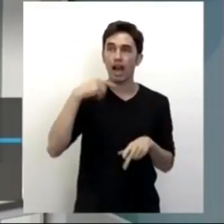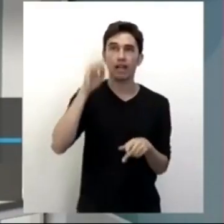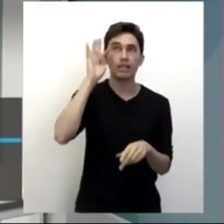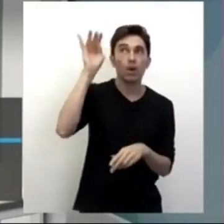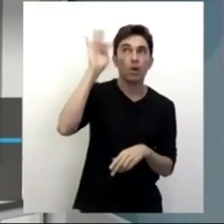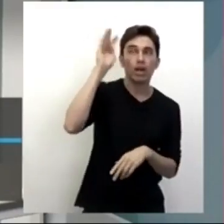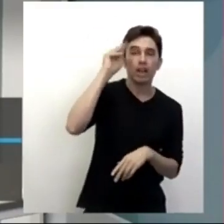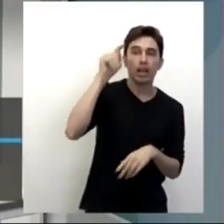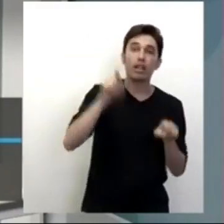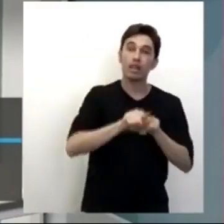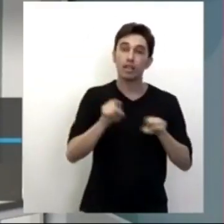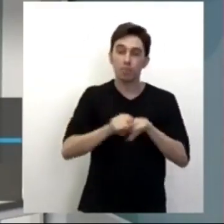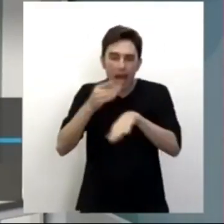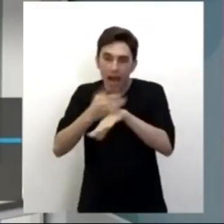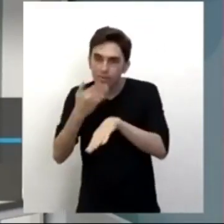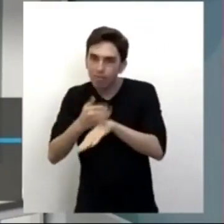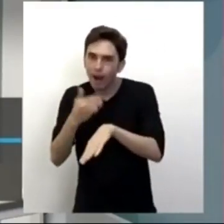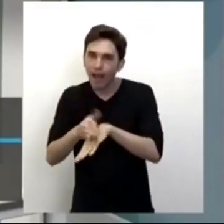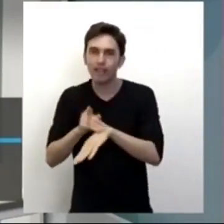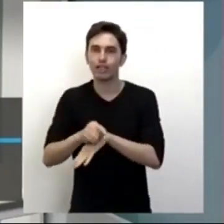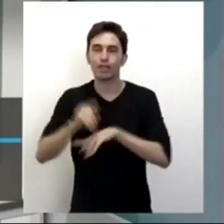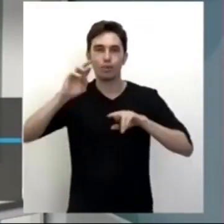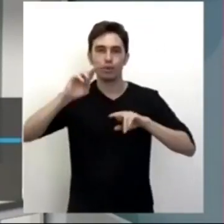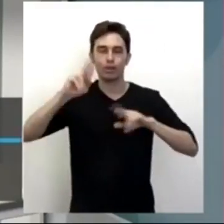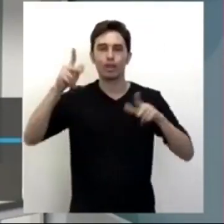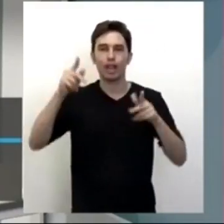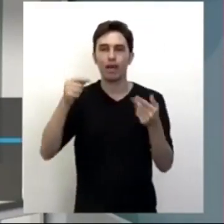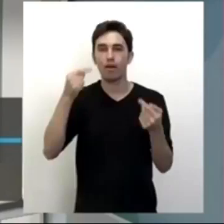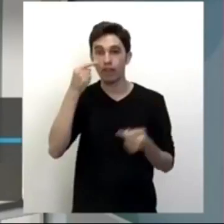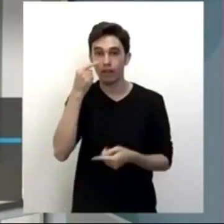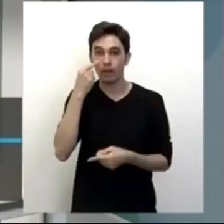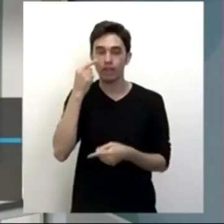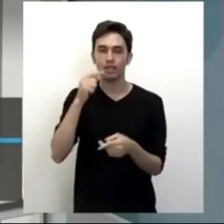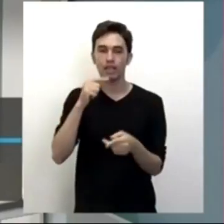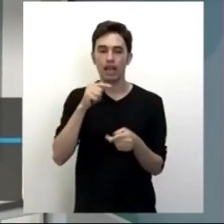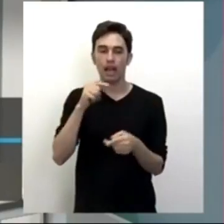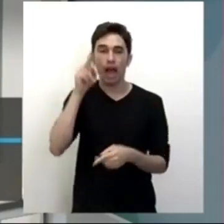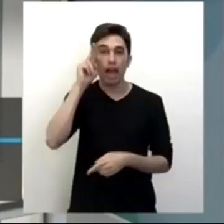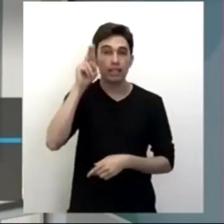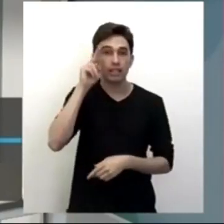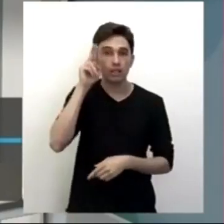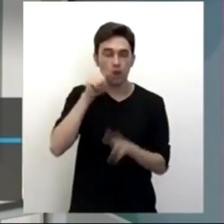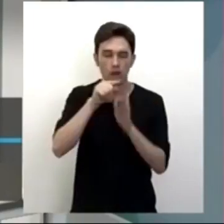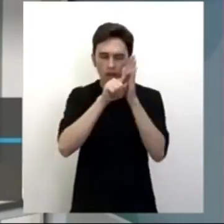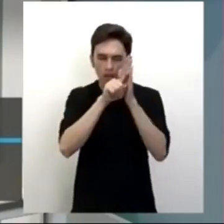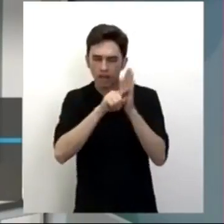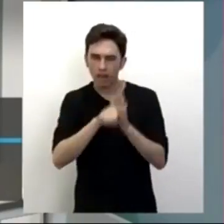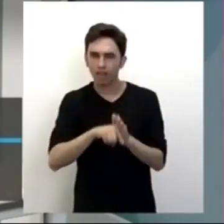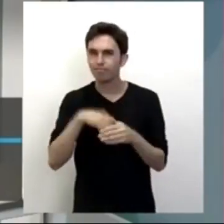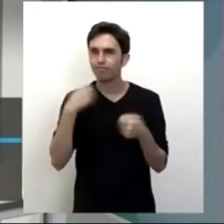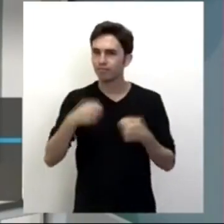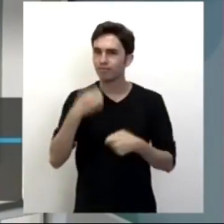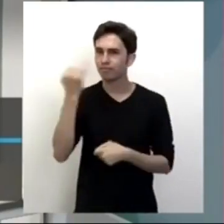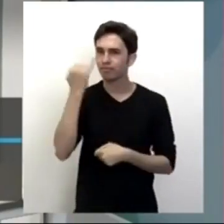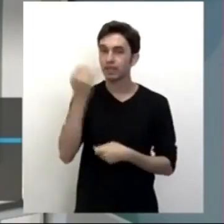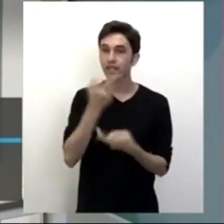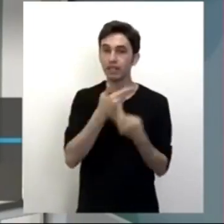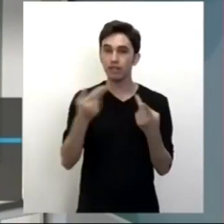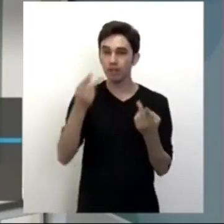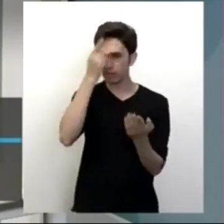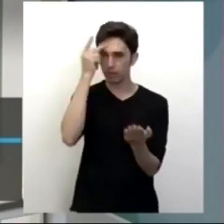ele tomou, né, a partir da sua versão histórica. Né? Vários autores vão discutir, né, que